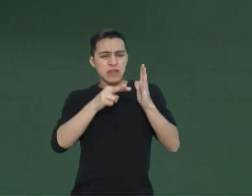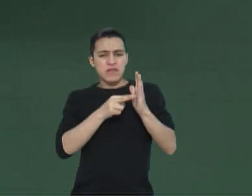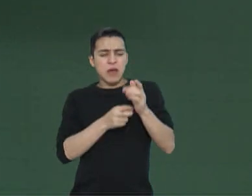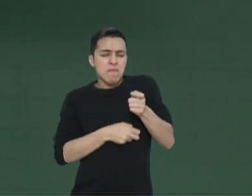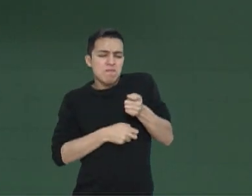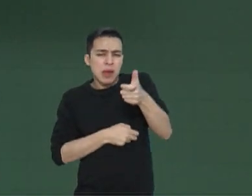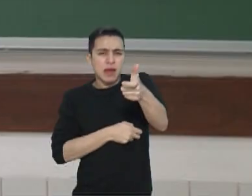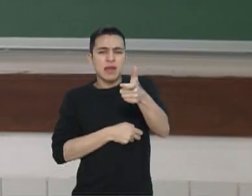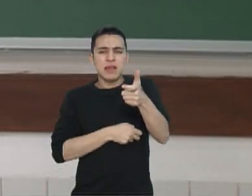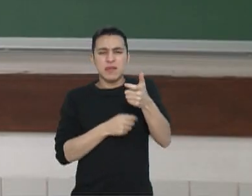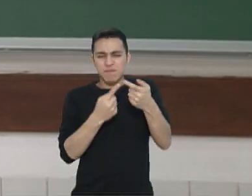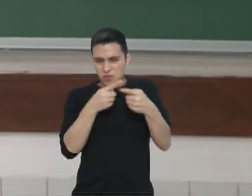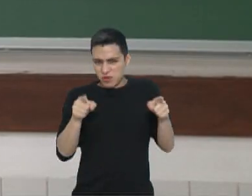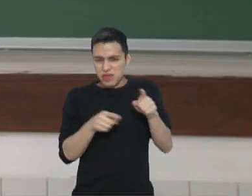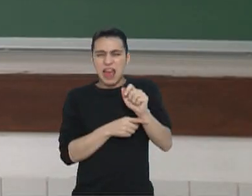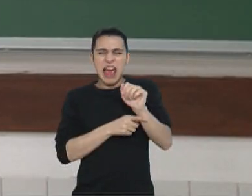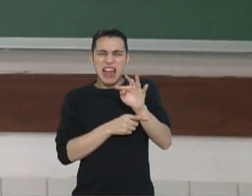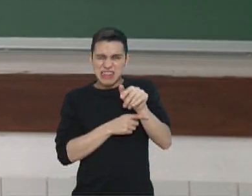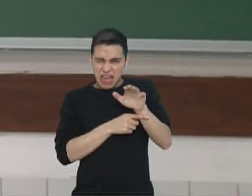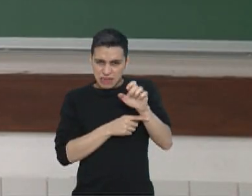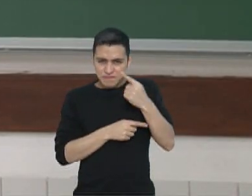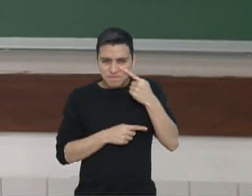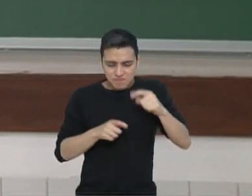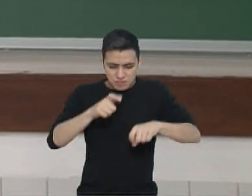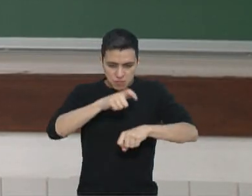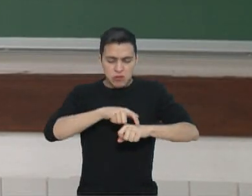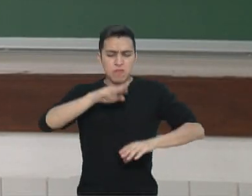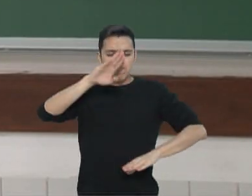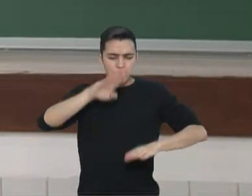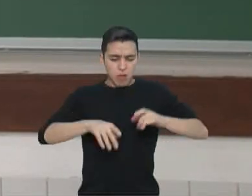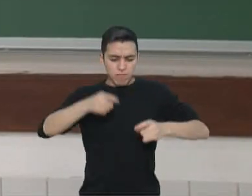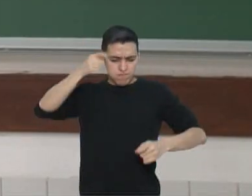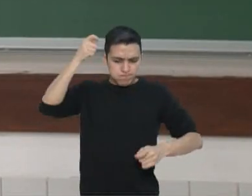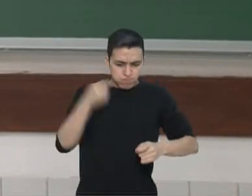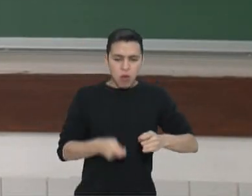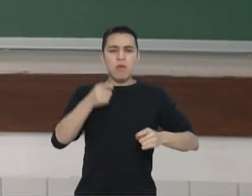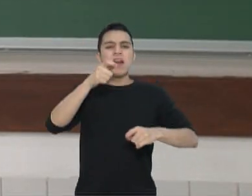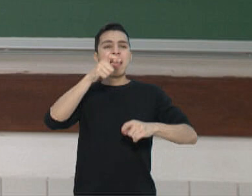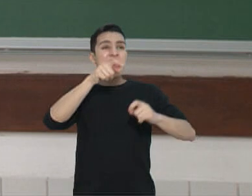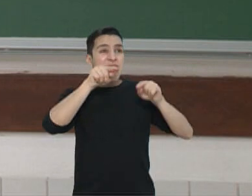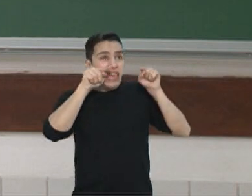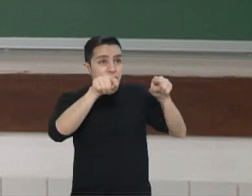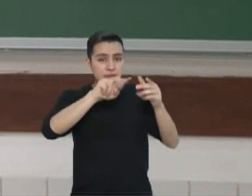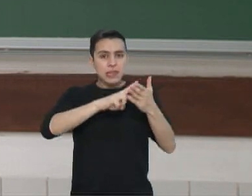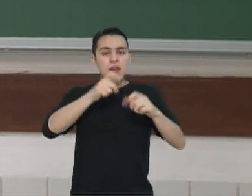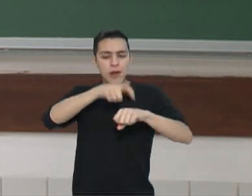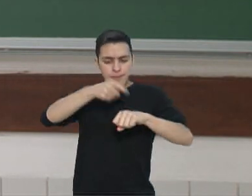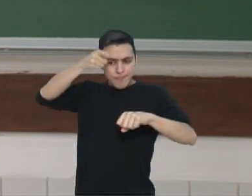nota. Se nós tivéssemos um tambor, seria, por exemplo, o momento em que eu bateria nesse tambor.